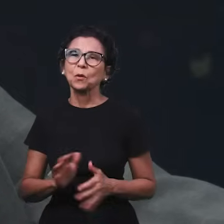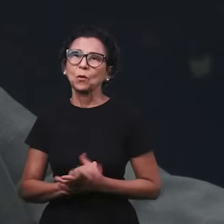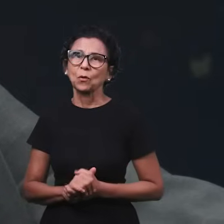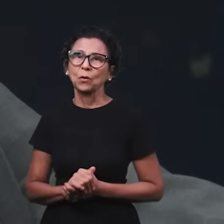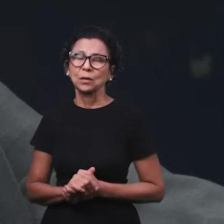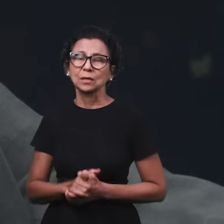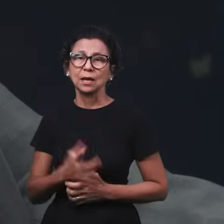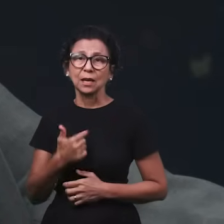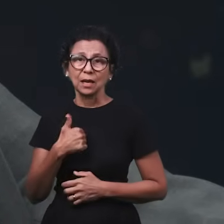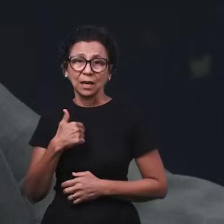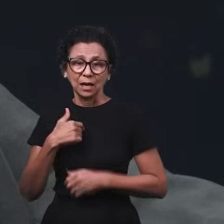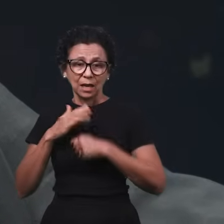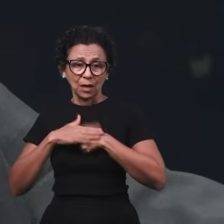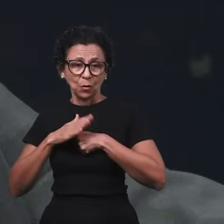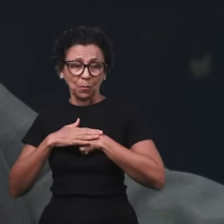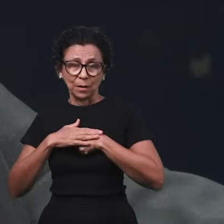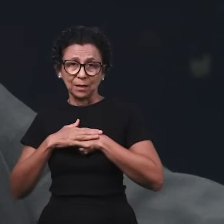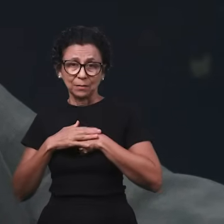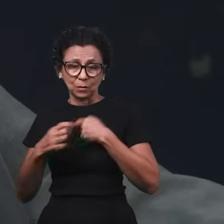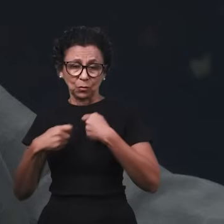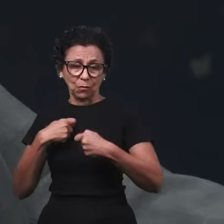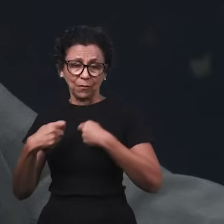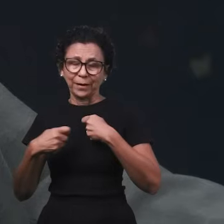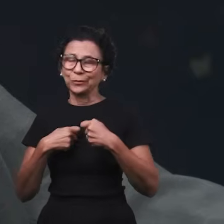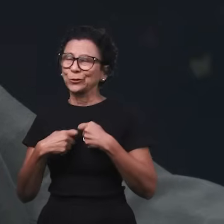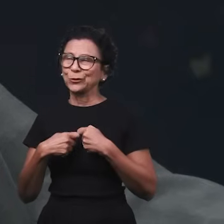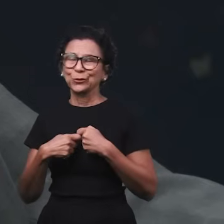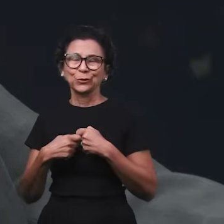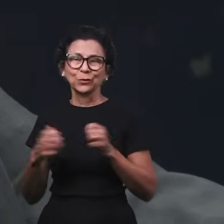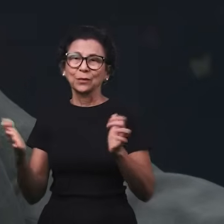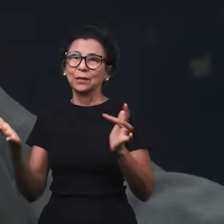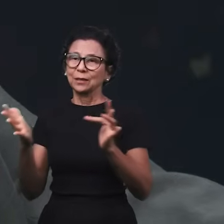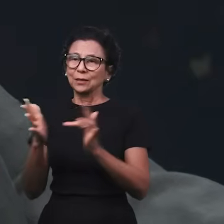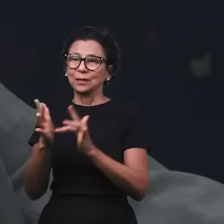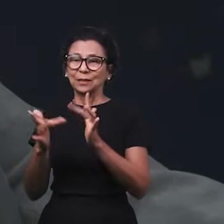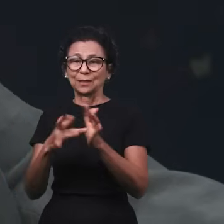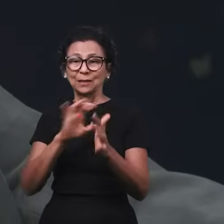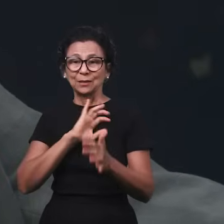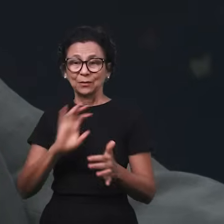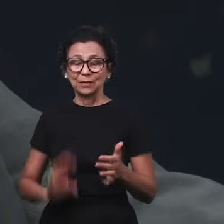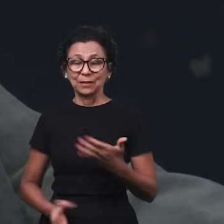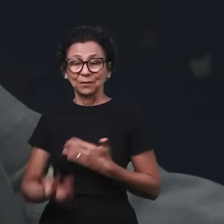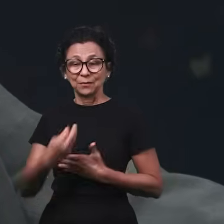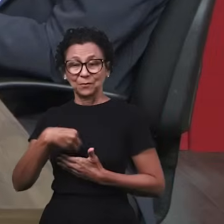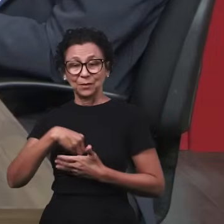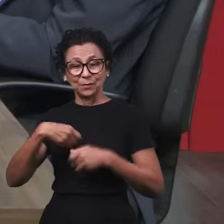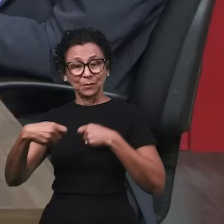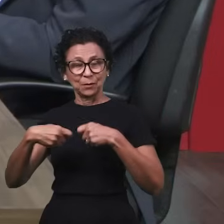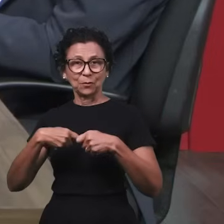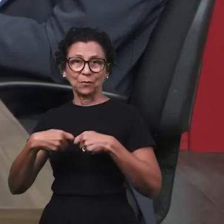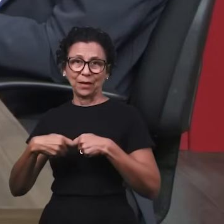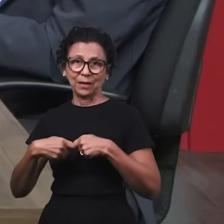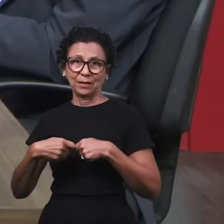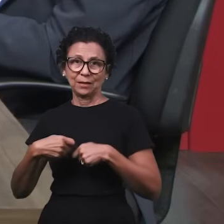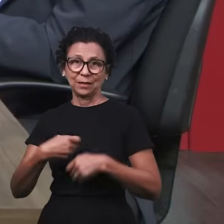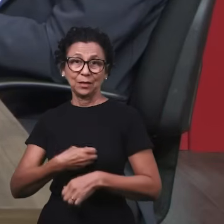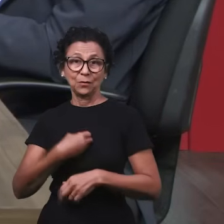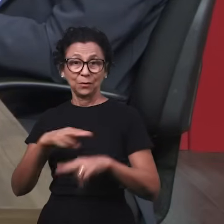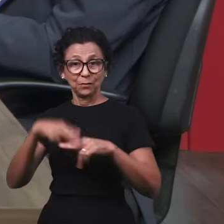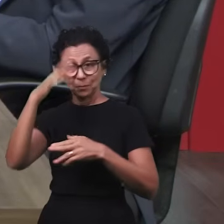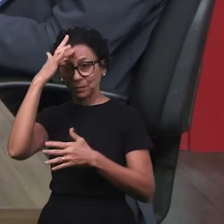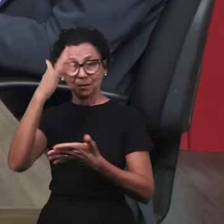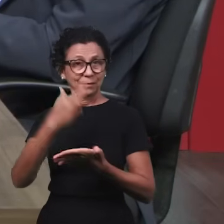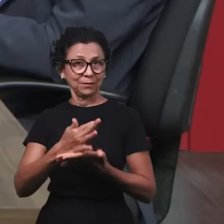vive em mim. Cristo vive em mim. E a vida que agora vivo, o louvor nosso, nós vive pela fé. Muito bom. Pastor, nós estamos